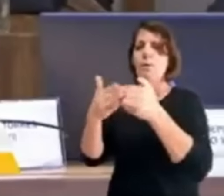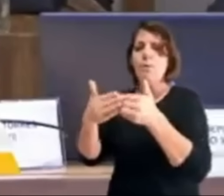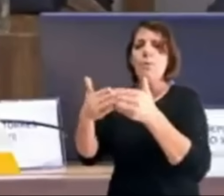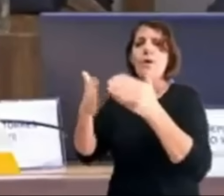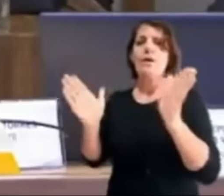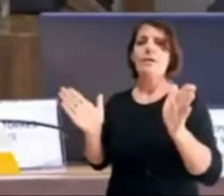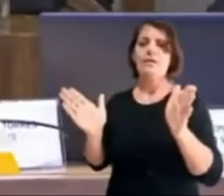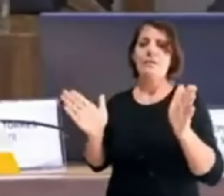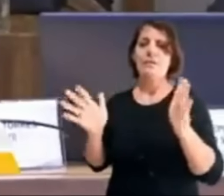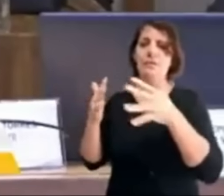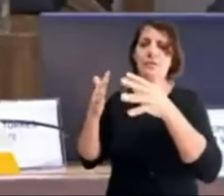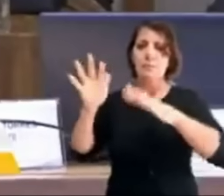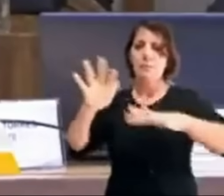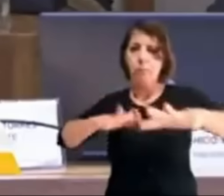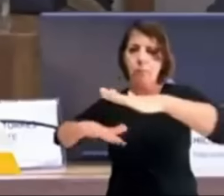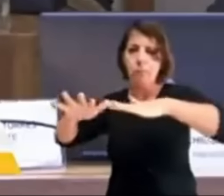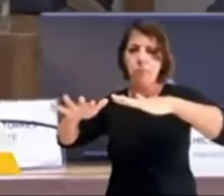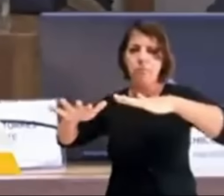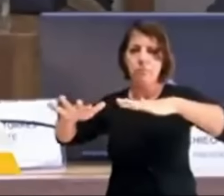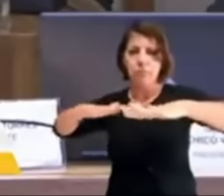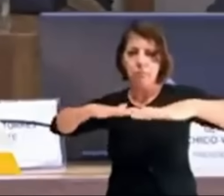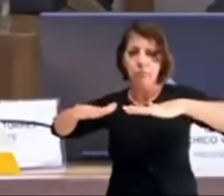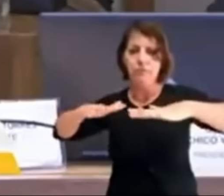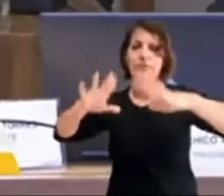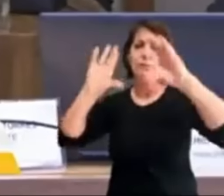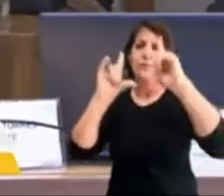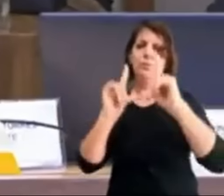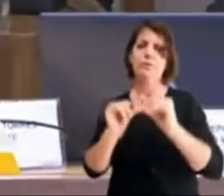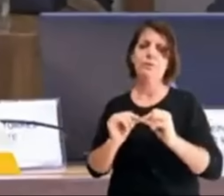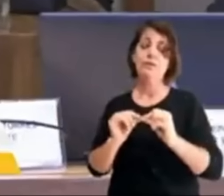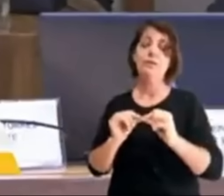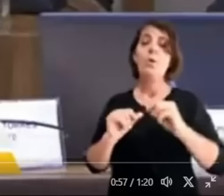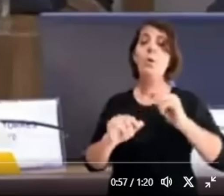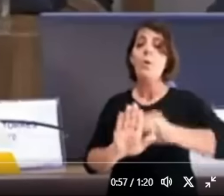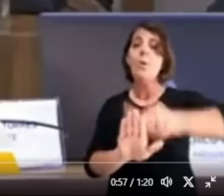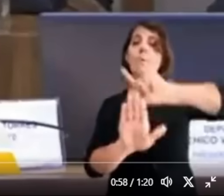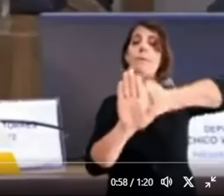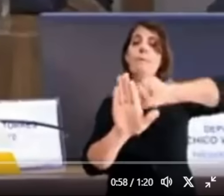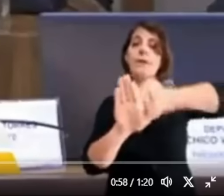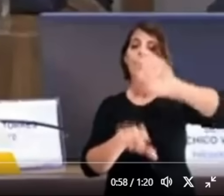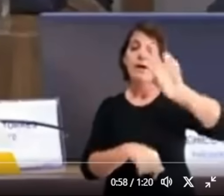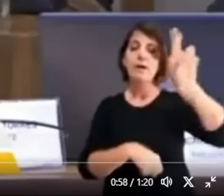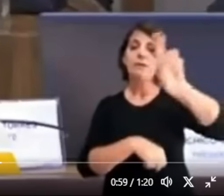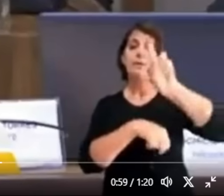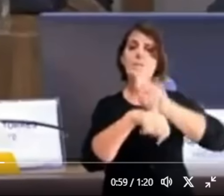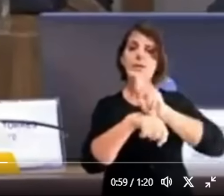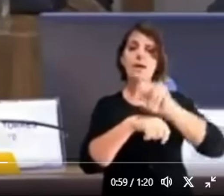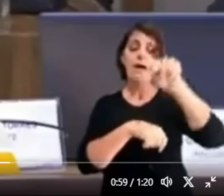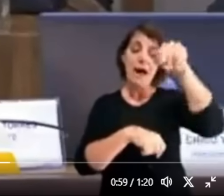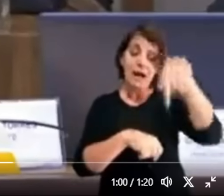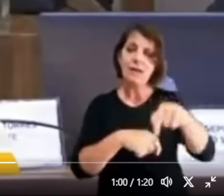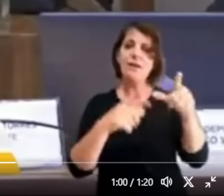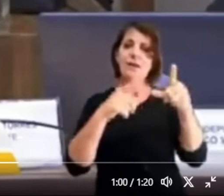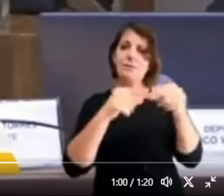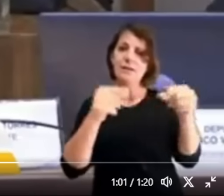nós interferimos nesse planejamento. O papel do Ministério da Justiça é, nós temos aqui em Brasília o Centro Nacional de Comando e Controle,